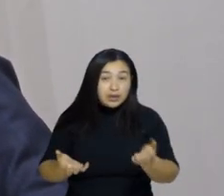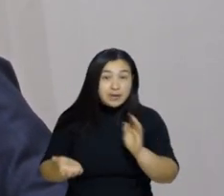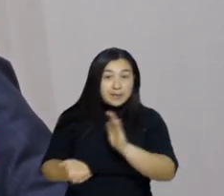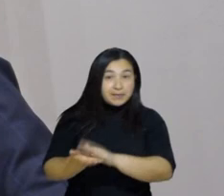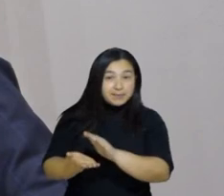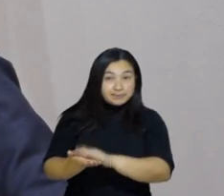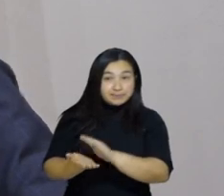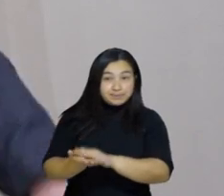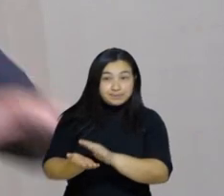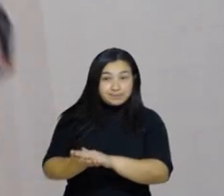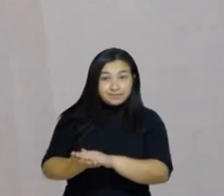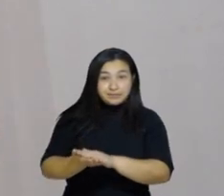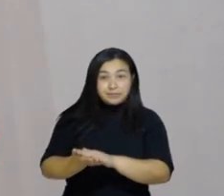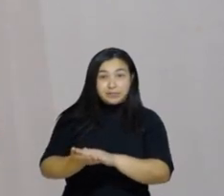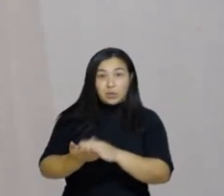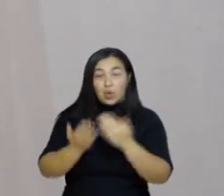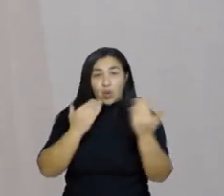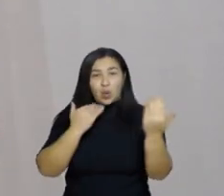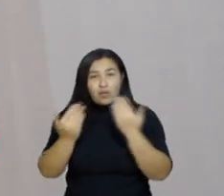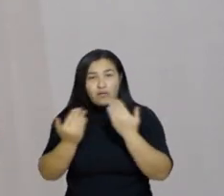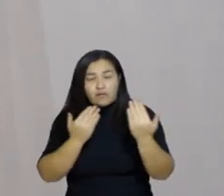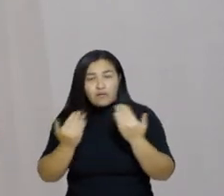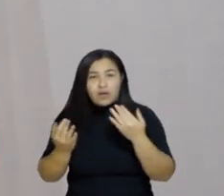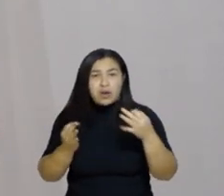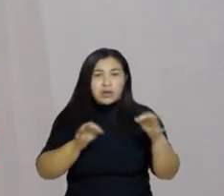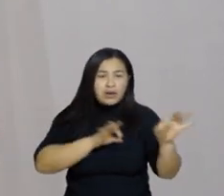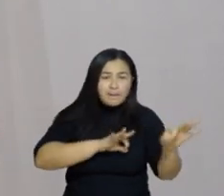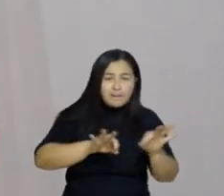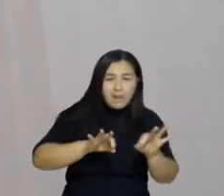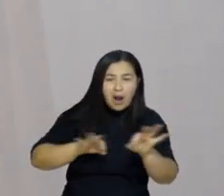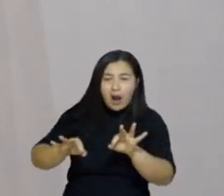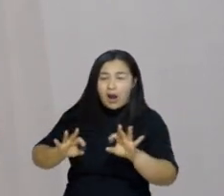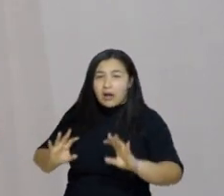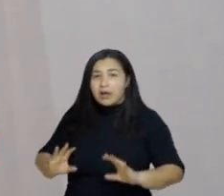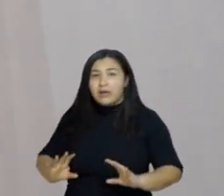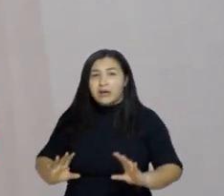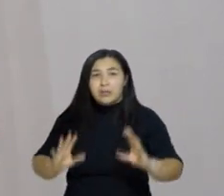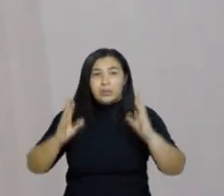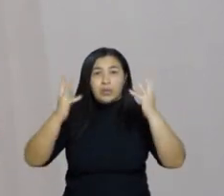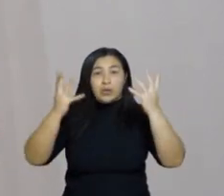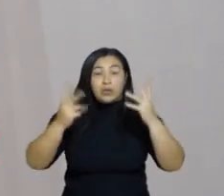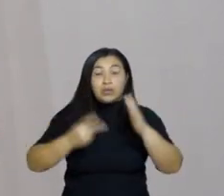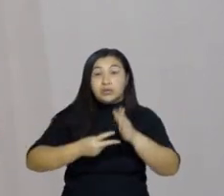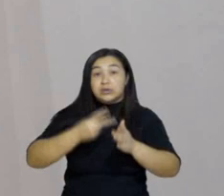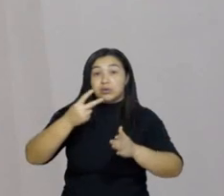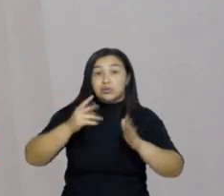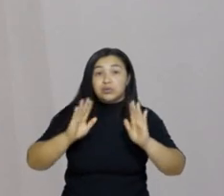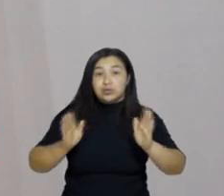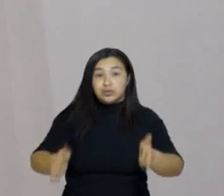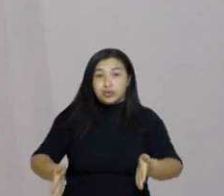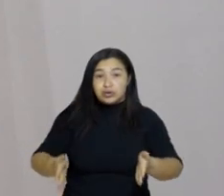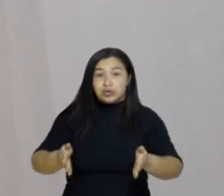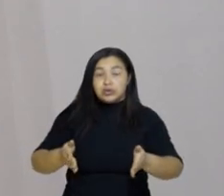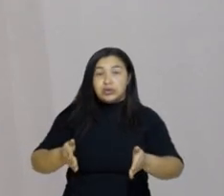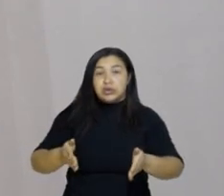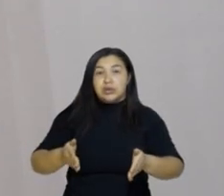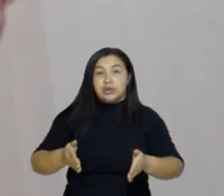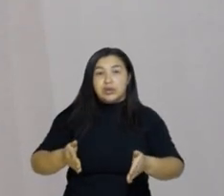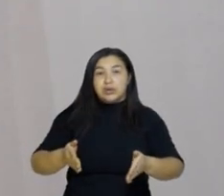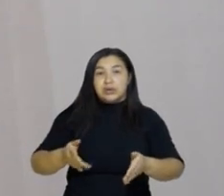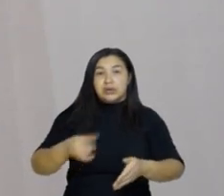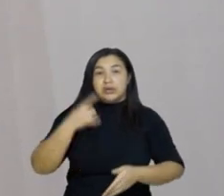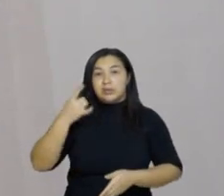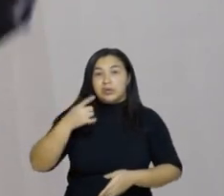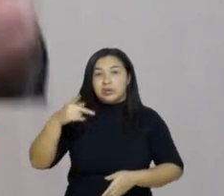a articulação, a organização do evento, porque é o segundo evento que o deputado Pedro Czay